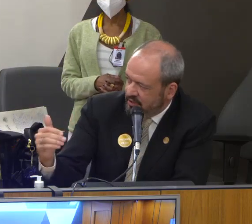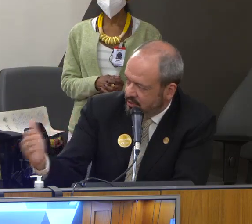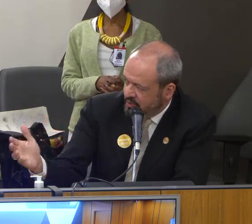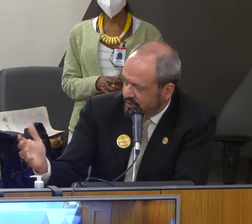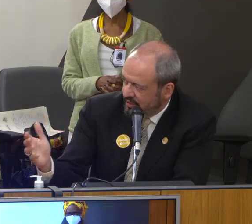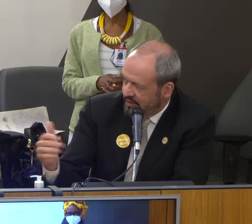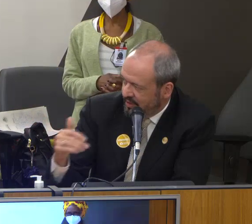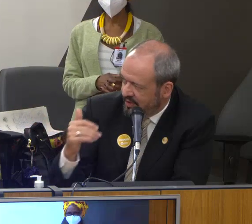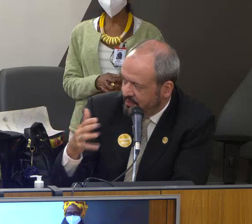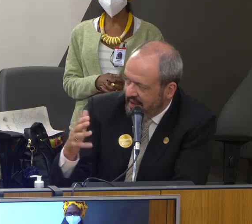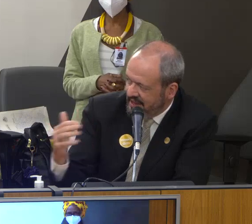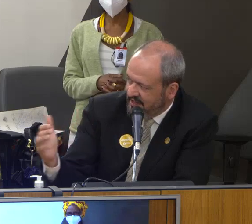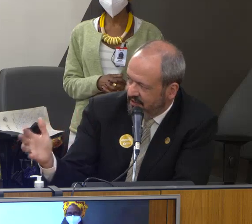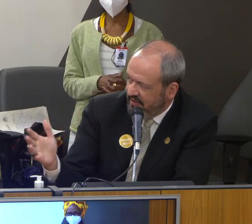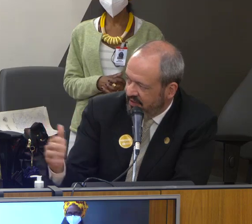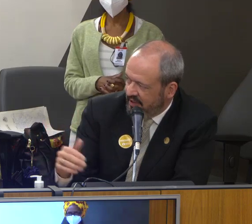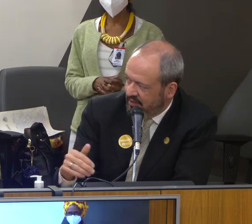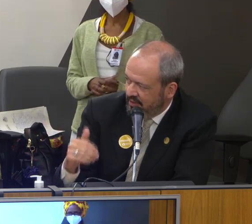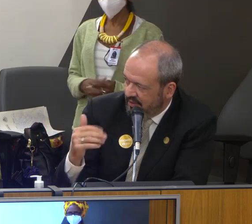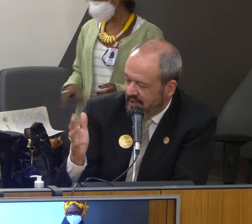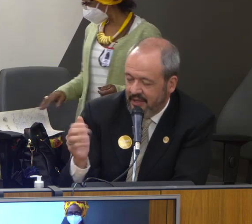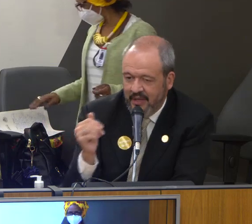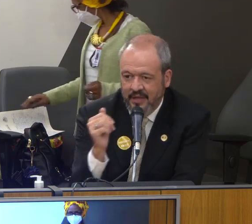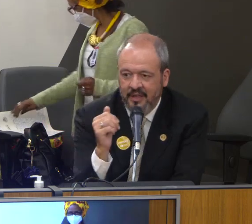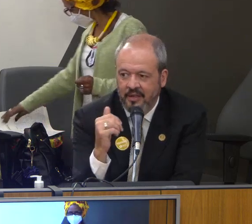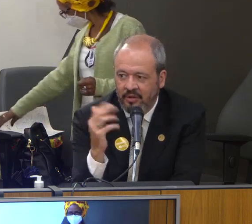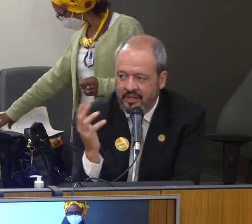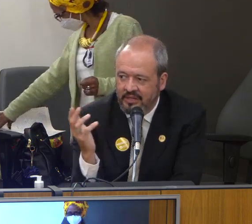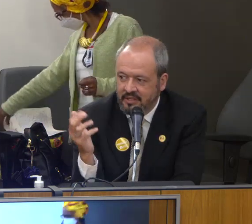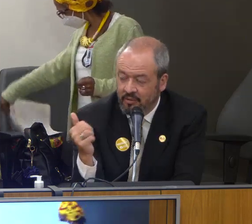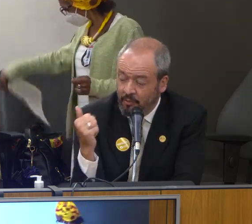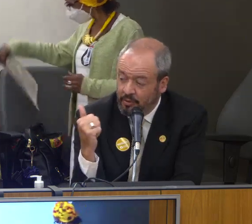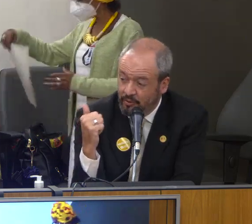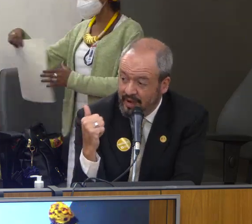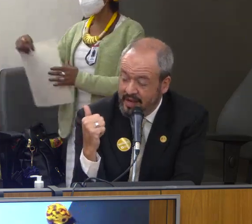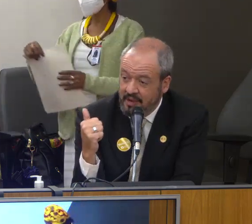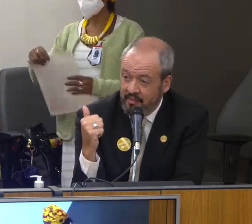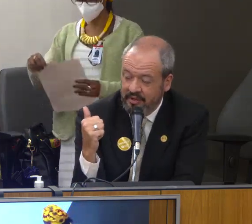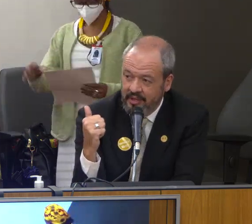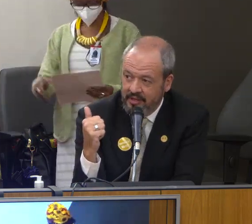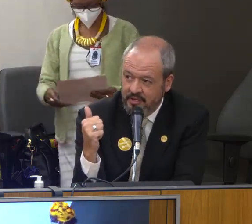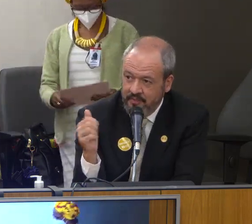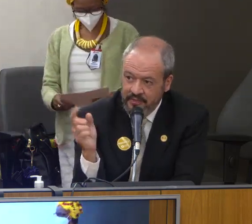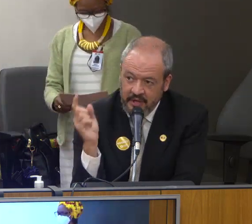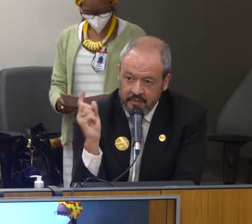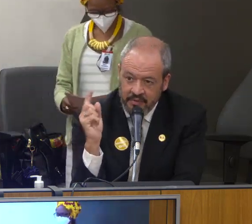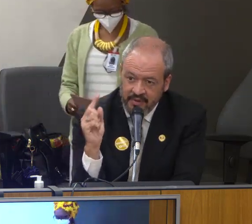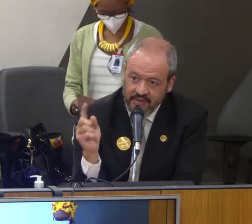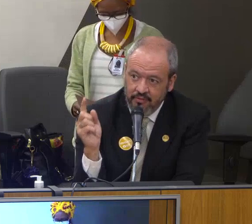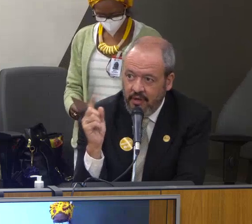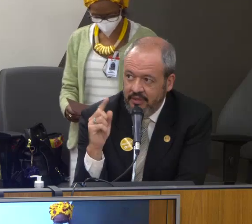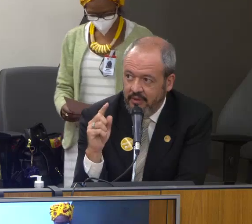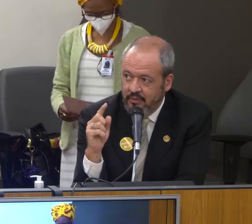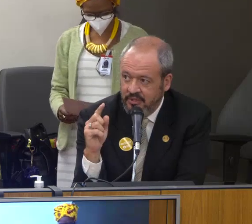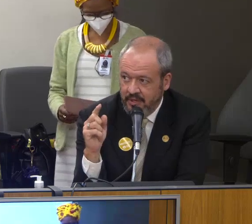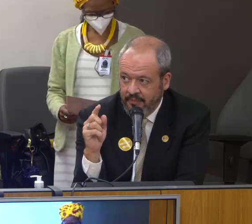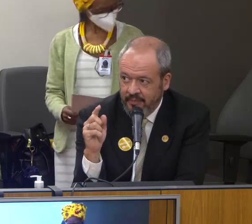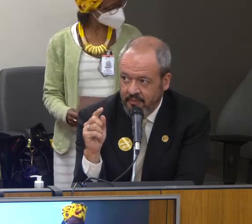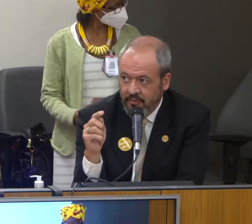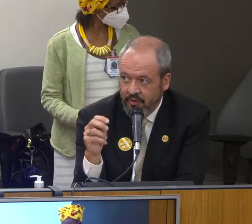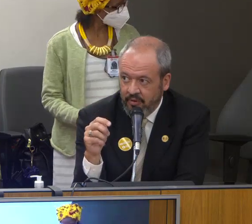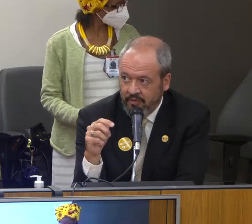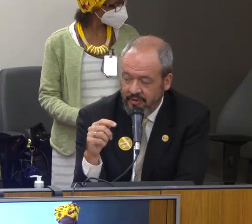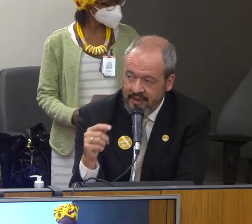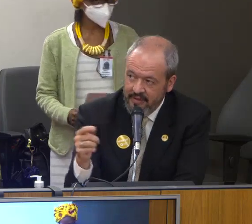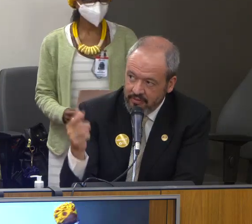saúde e segurança consumidor ou que parece que não foi feito né e outra questão o prontuário é importante por um eventual denúncia